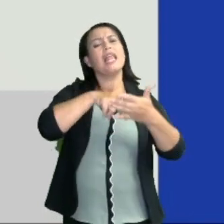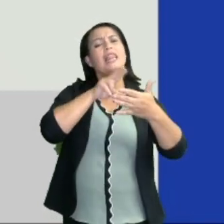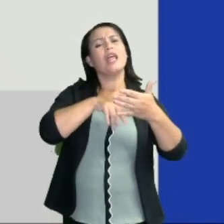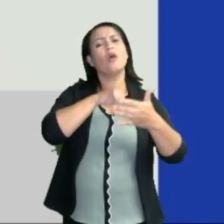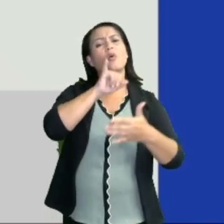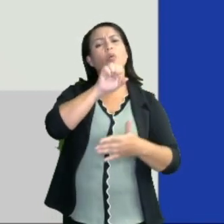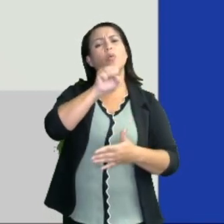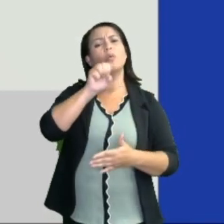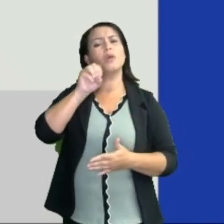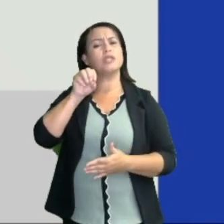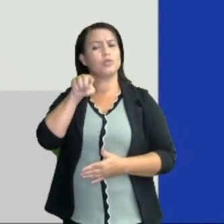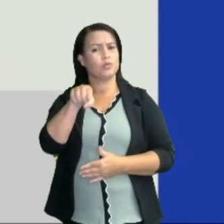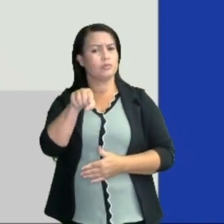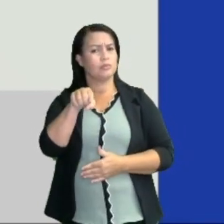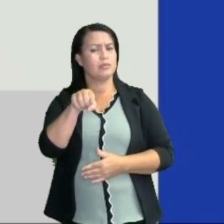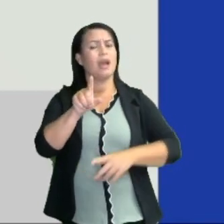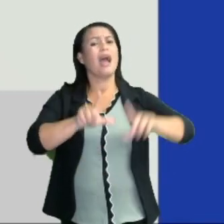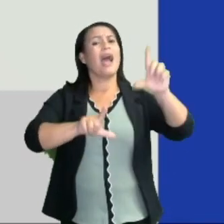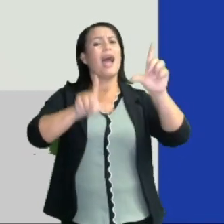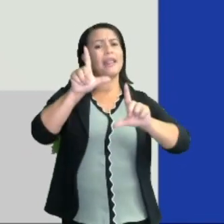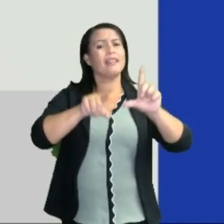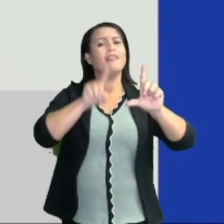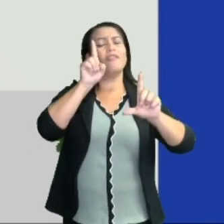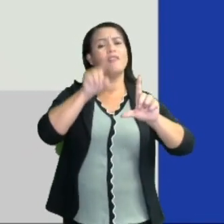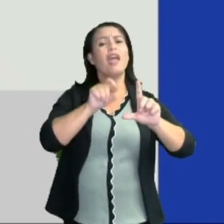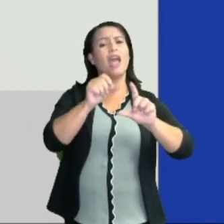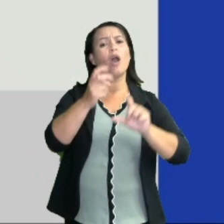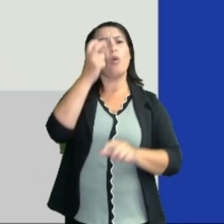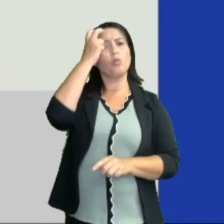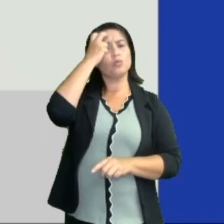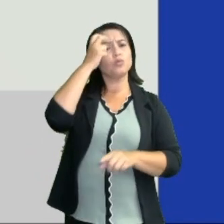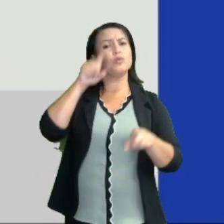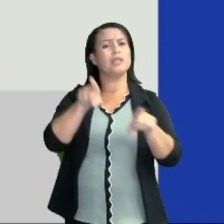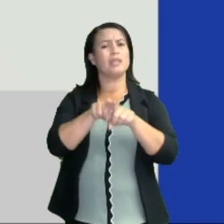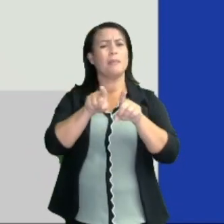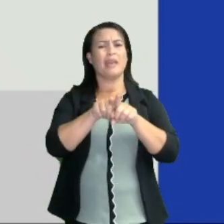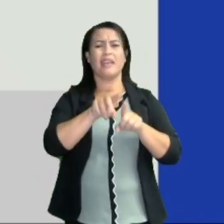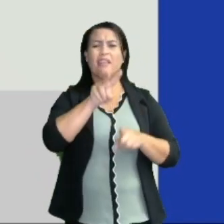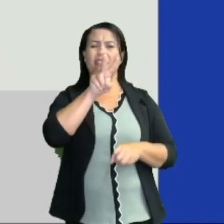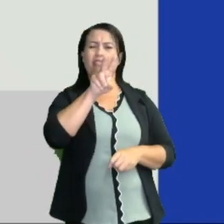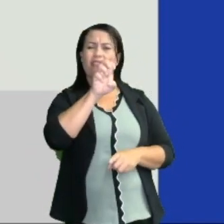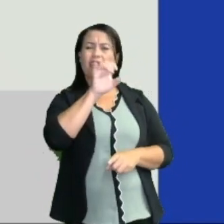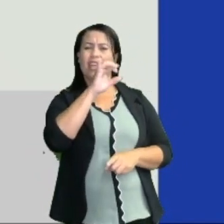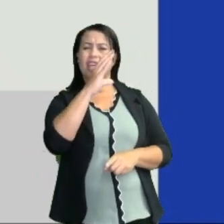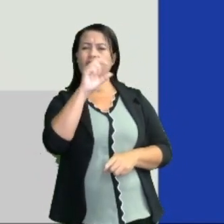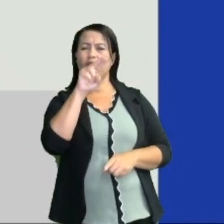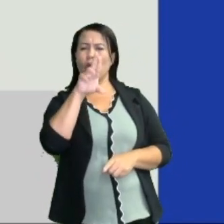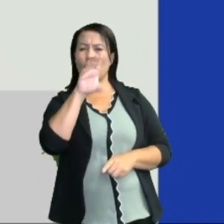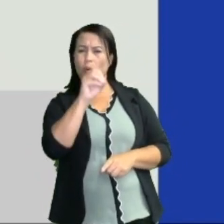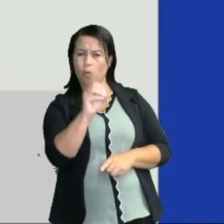isso? Aqui diz que a TV é um veículo de cultura. Veículo de cultura?